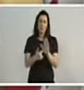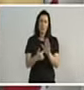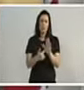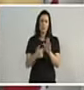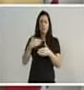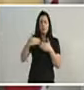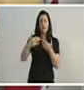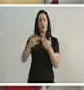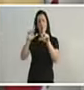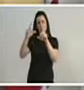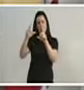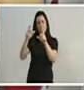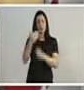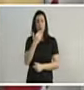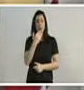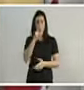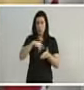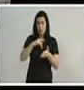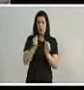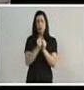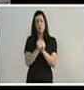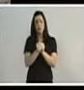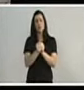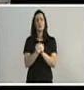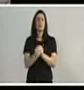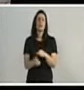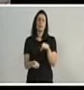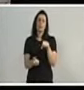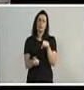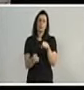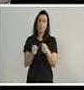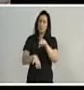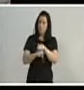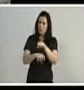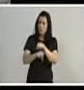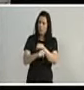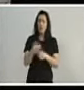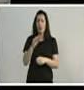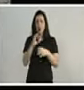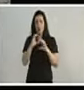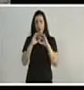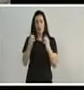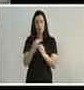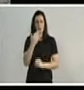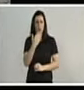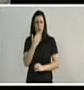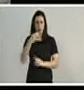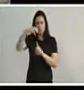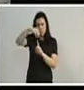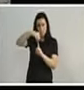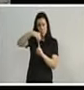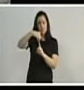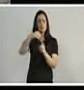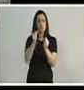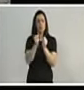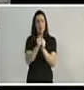as fotos algumas reivindicações que estamos fazendo junto ao seterb solicitando em nome da comunidade alguns abrigos de ônibus em ruas como a frança milão de